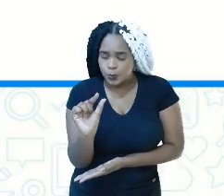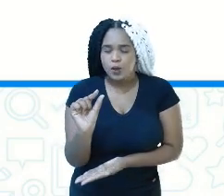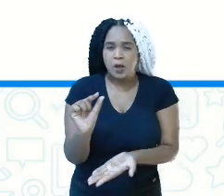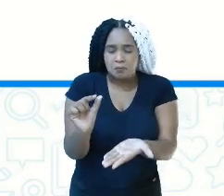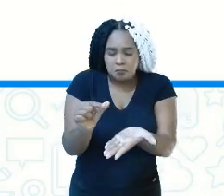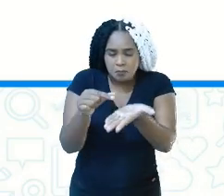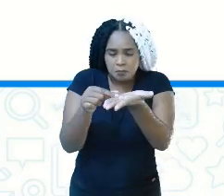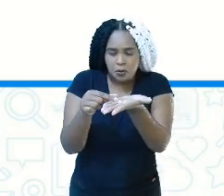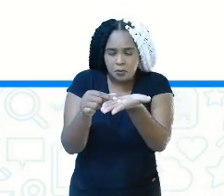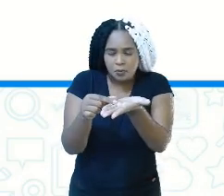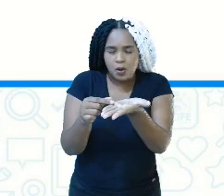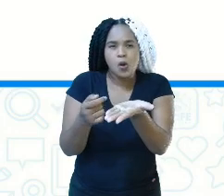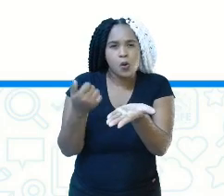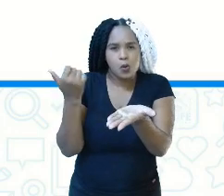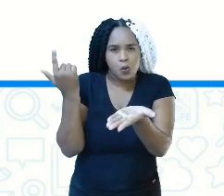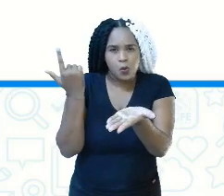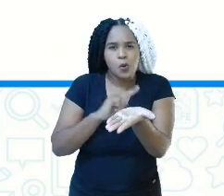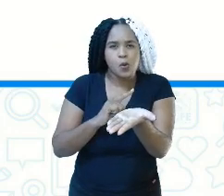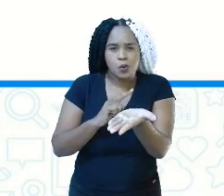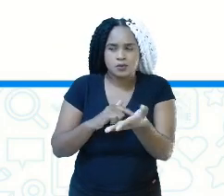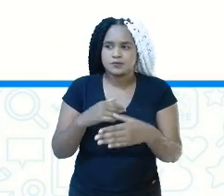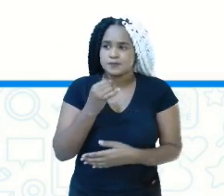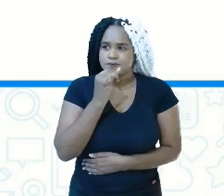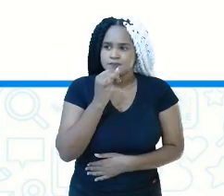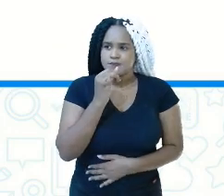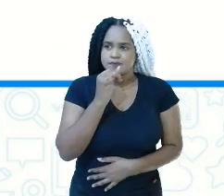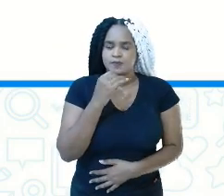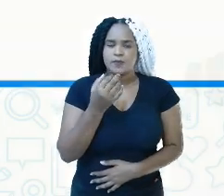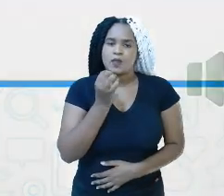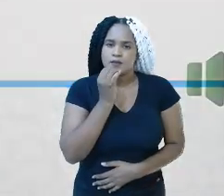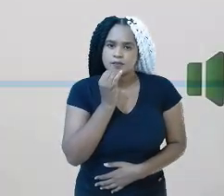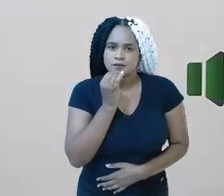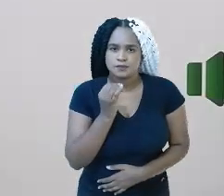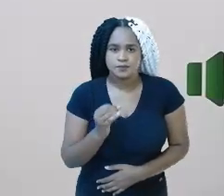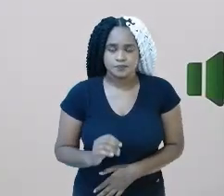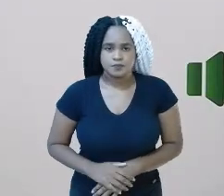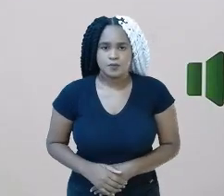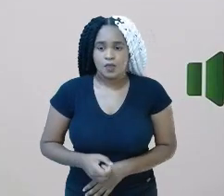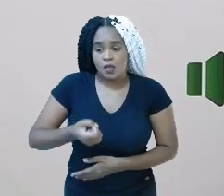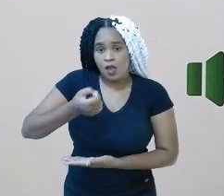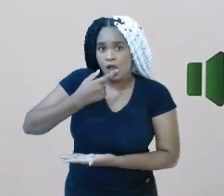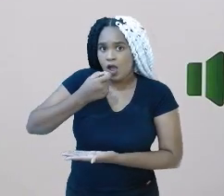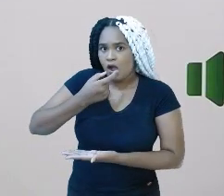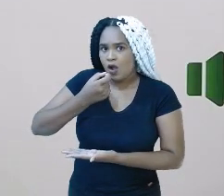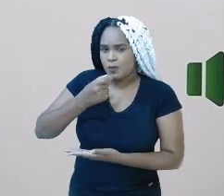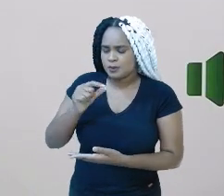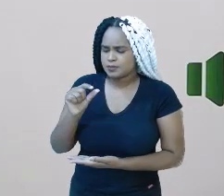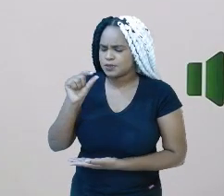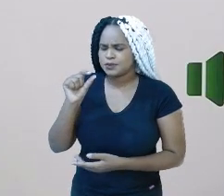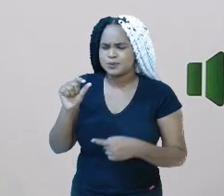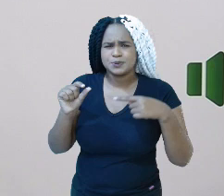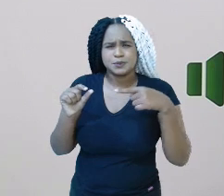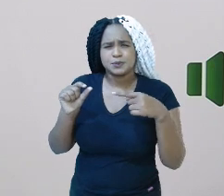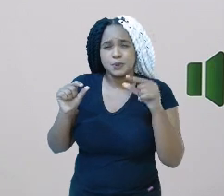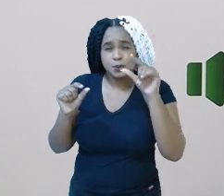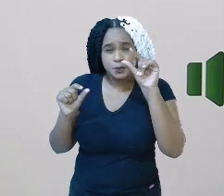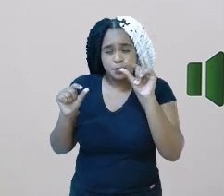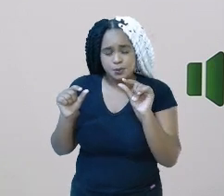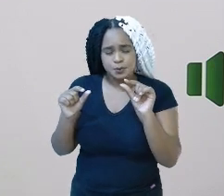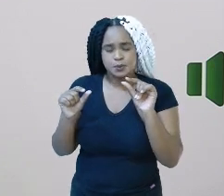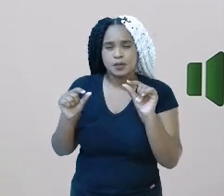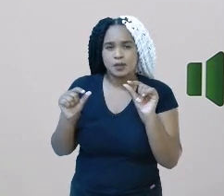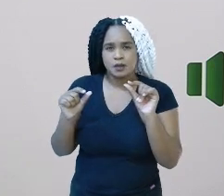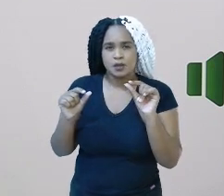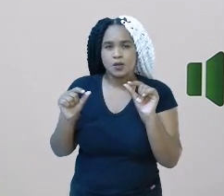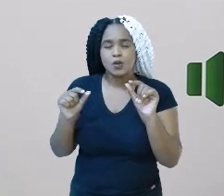Se por um acaso eu tivesse um pouco, por exemplo, comprimido. Comprimido, ele normalmente é pesado